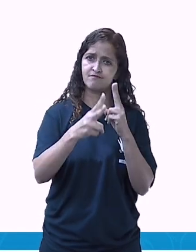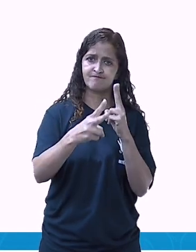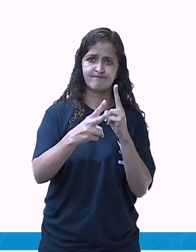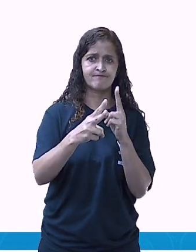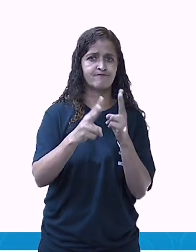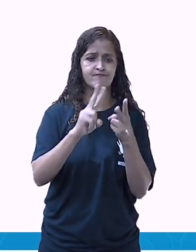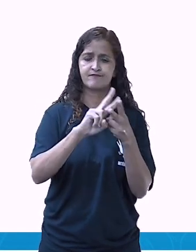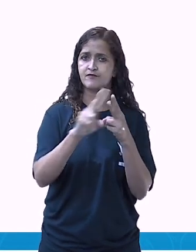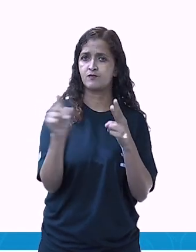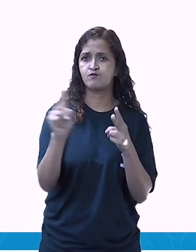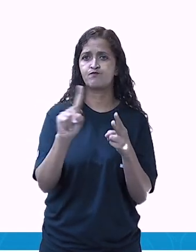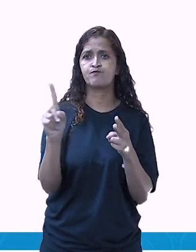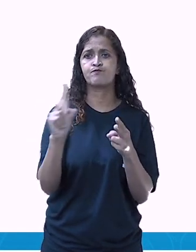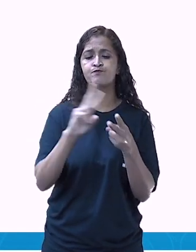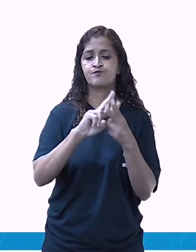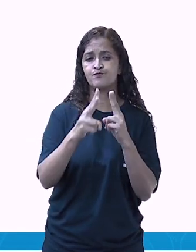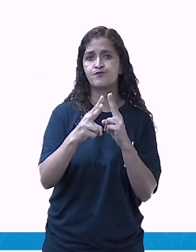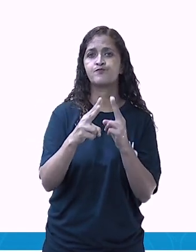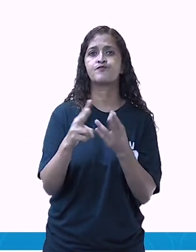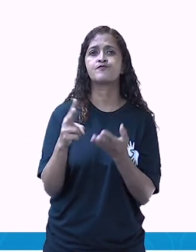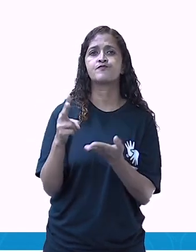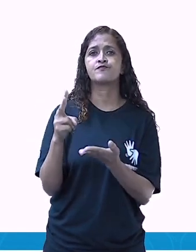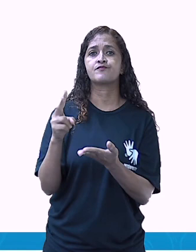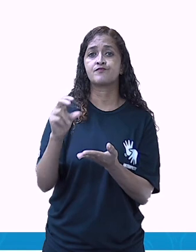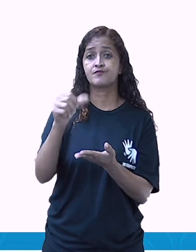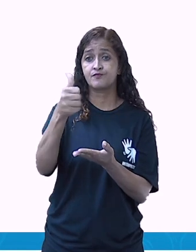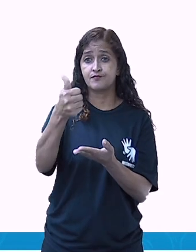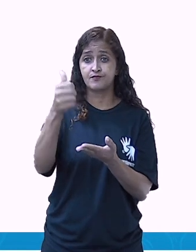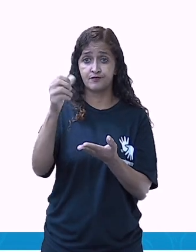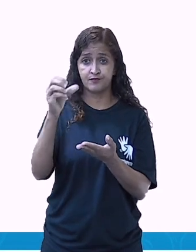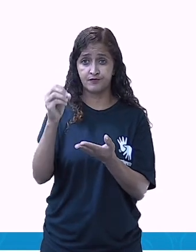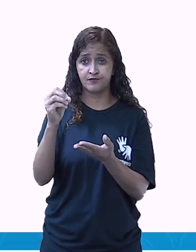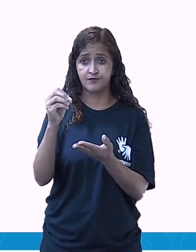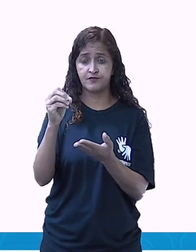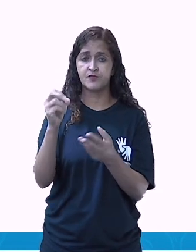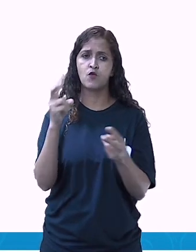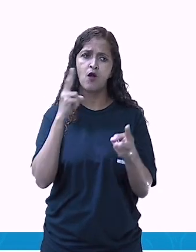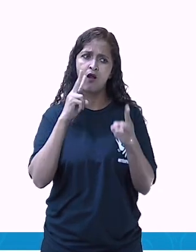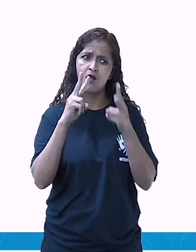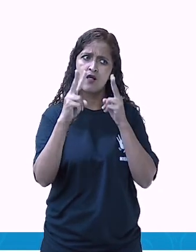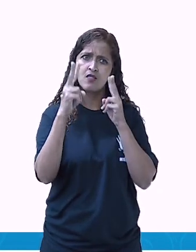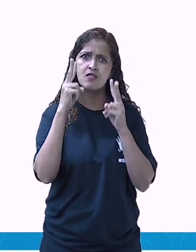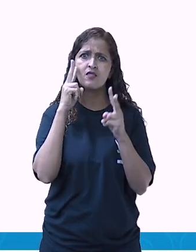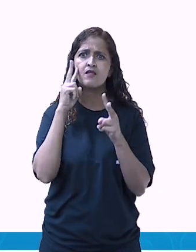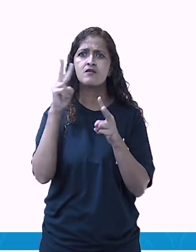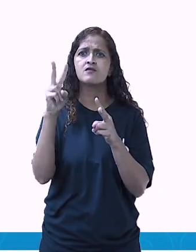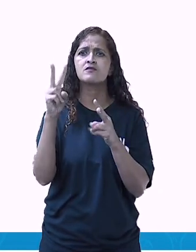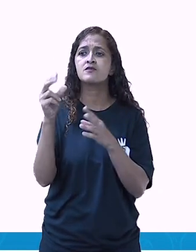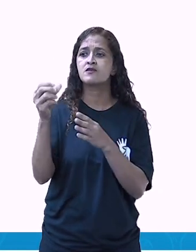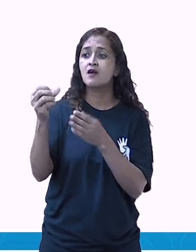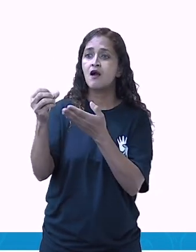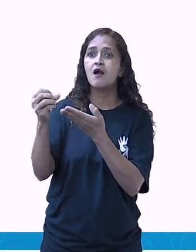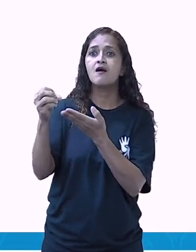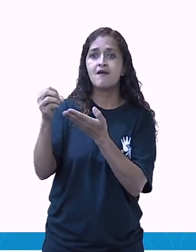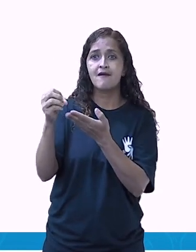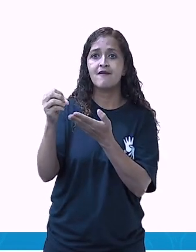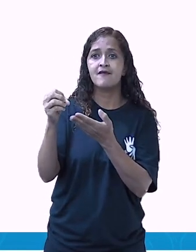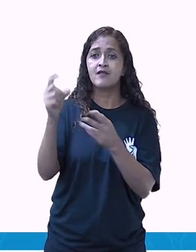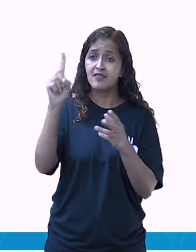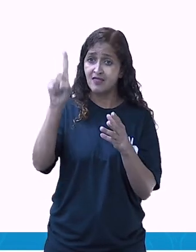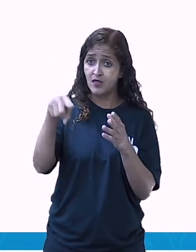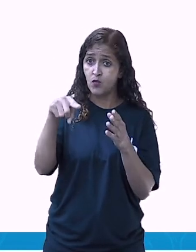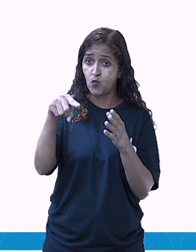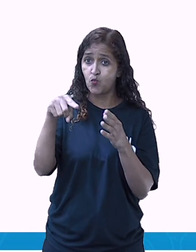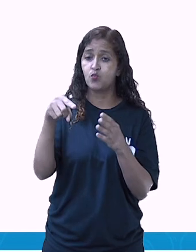Então, não pode pôr 15. Mas e o 10? Vamos analisar a unidade, o 0. É, porque o